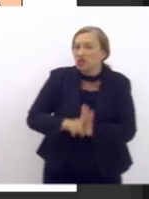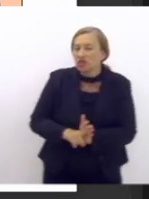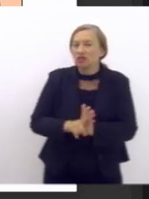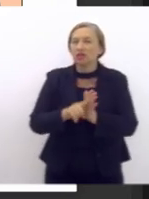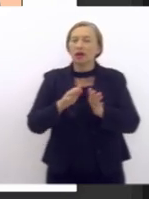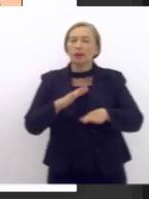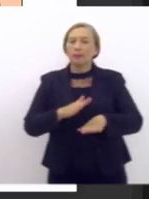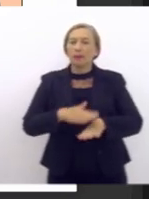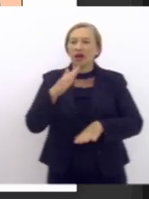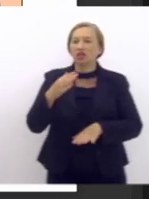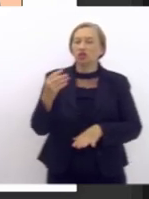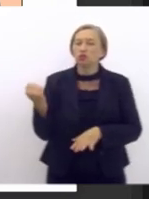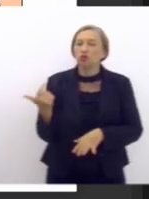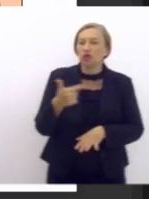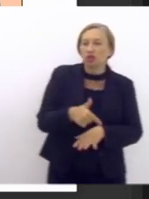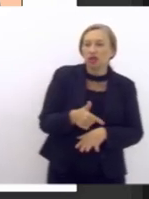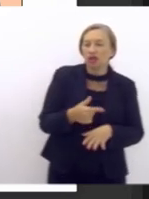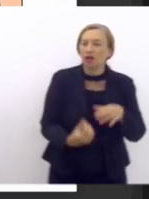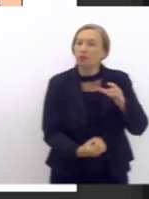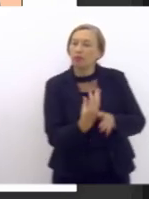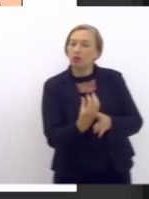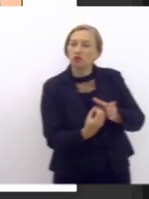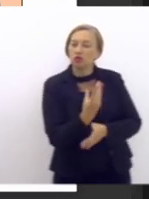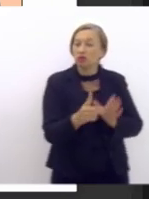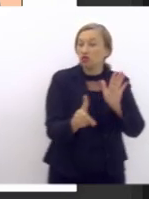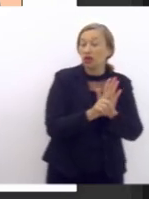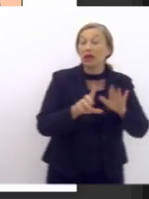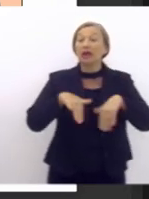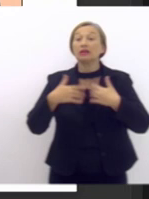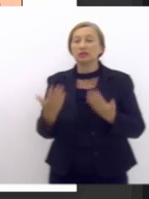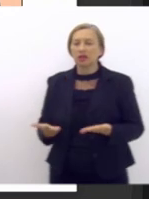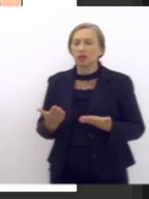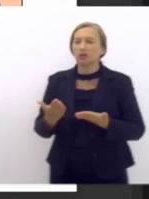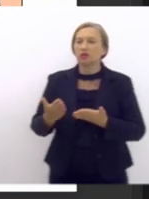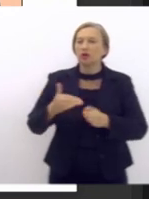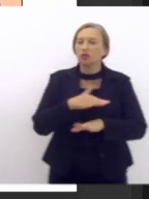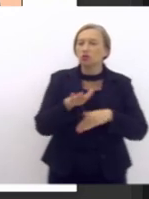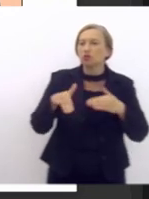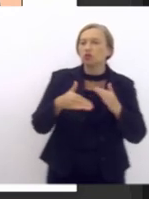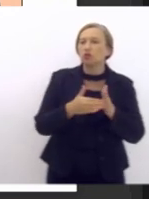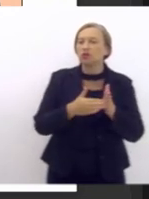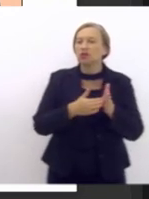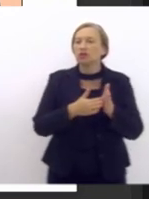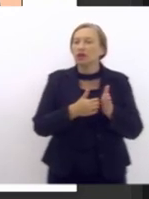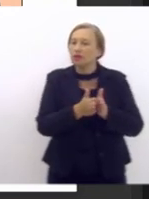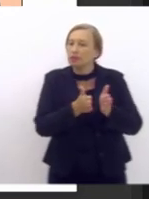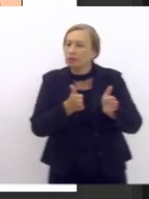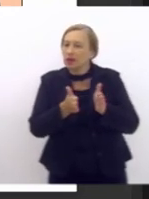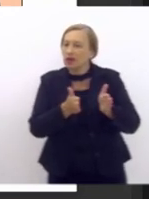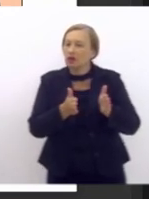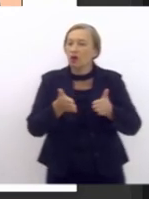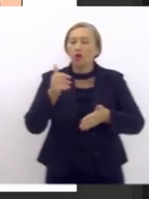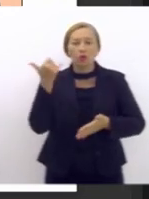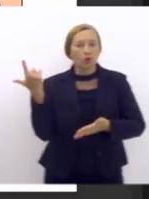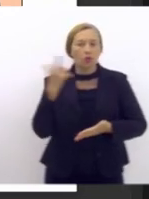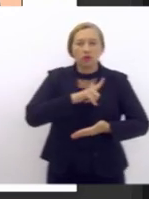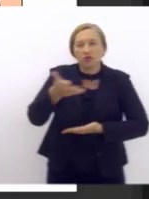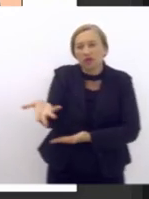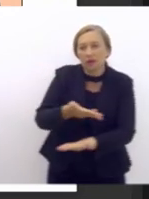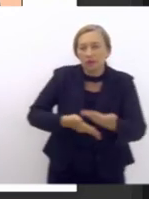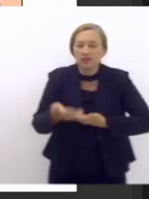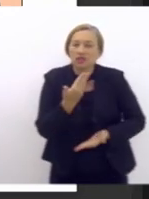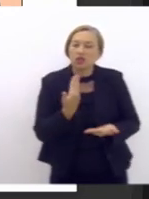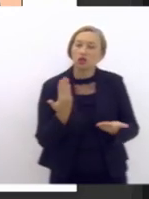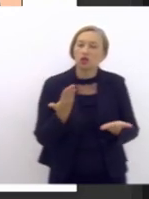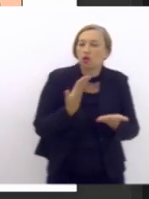mais lento do que o tempo de produção legislativa, né? Então, passa por toda a fase de conseguir as parcerias para fazermos os